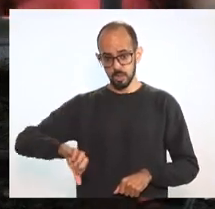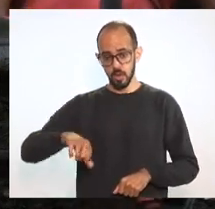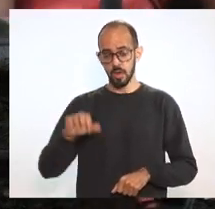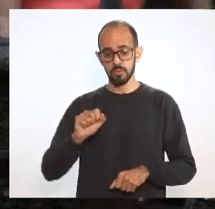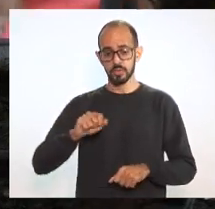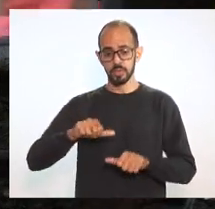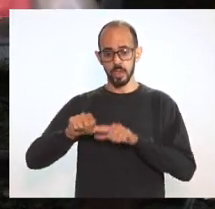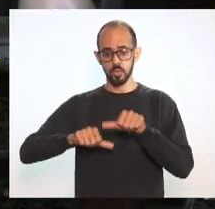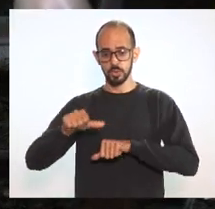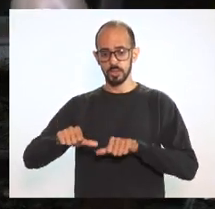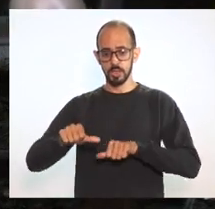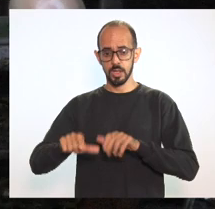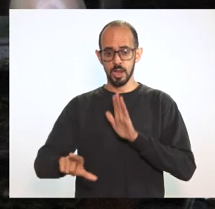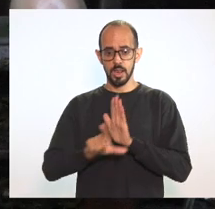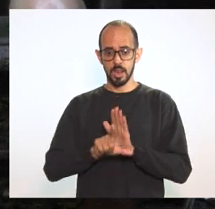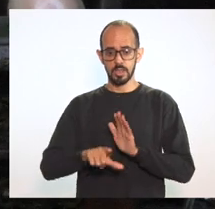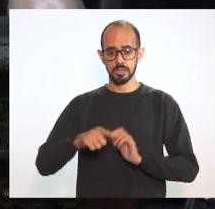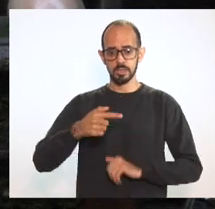lei